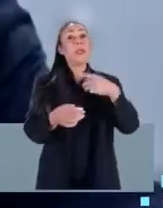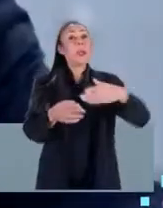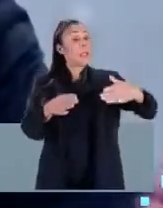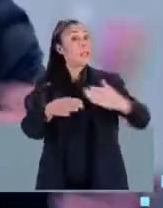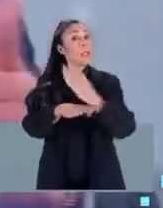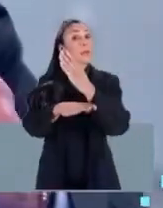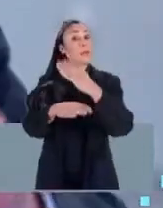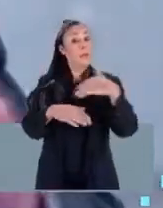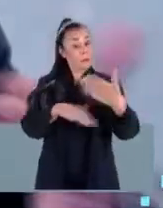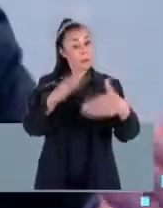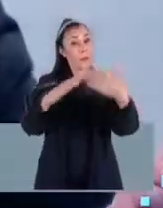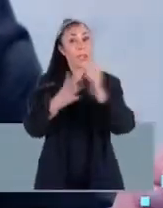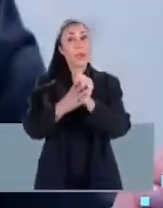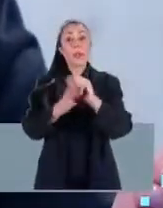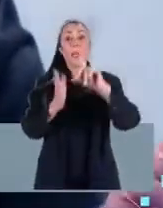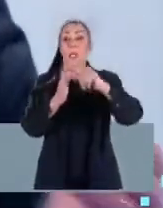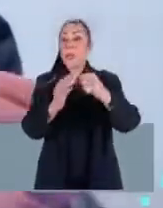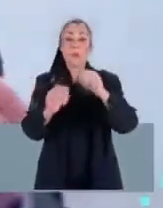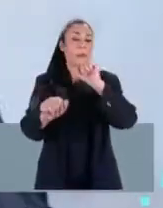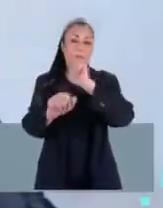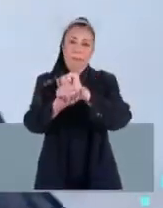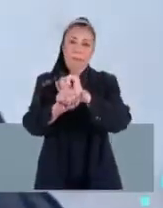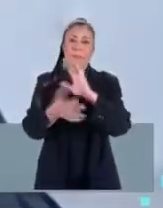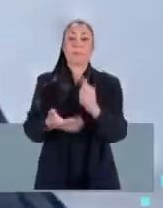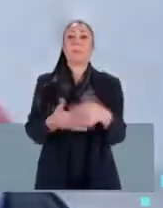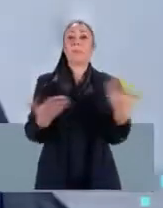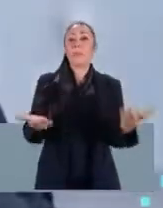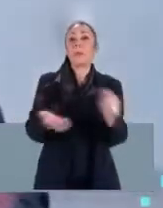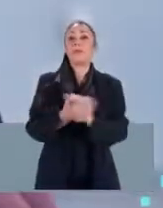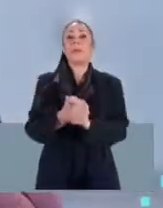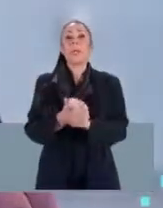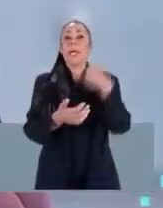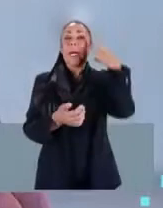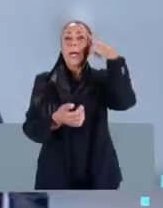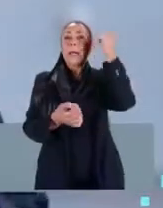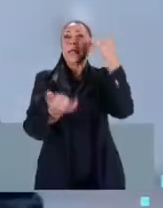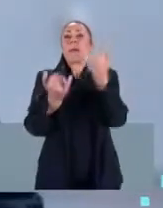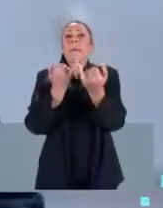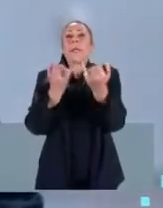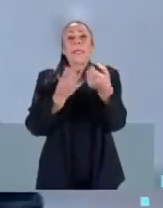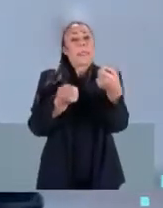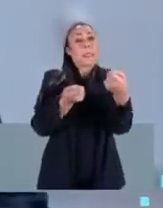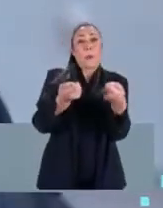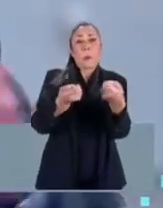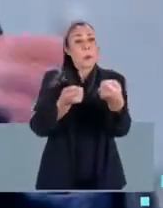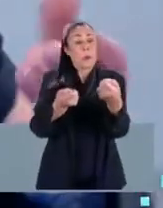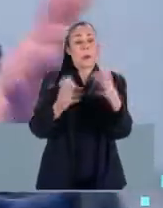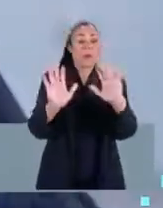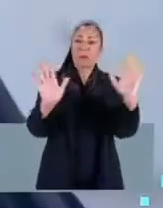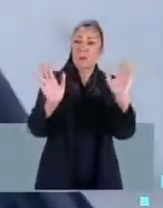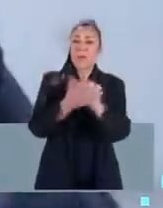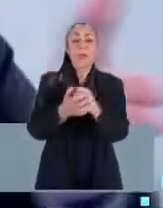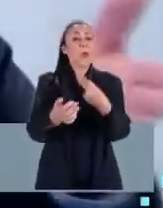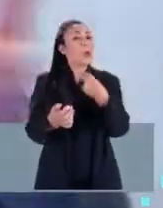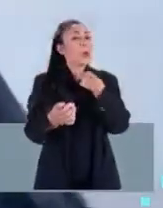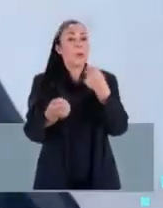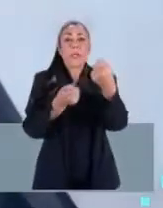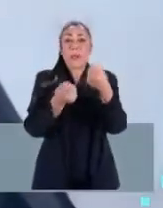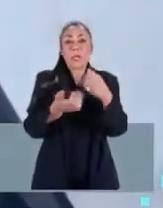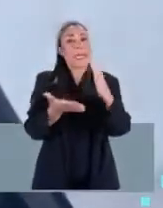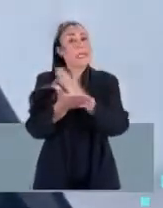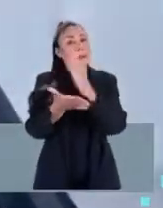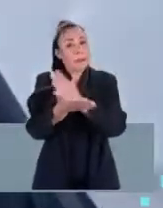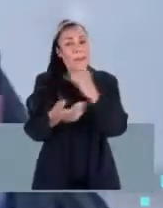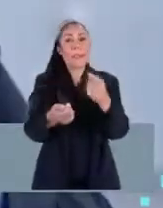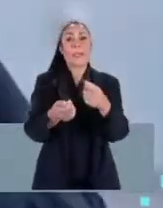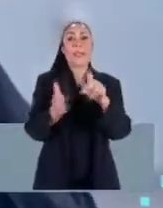um processo que depois não foi encaminhado. Aí se cria a ideia de que a gente quer regular. Você não pode regular revista, você não